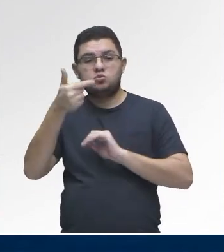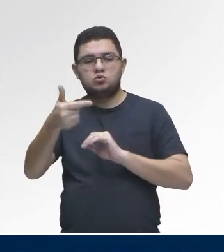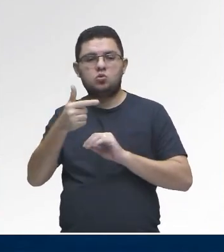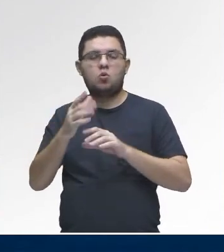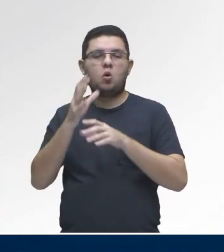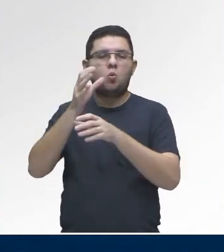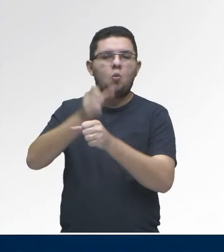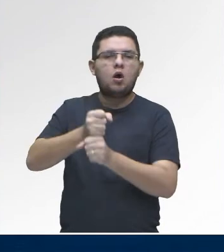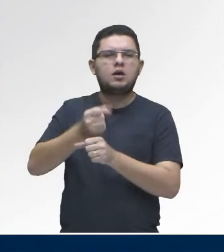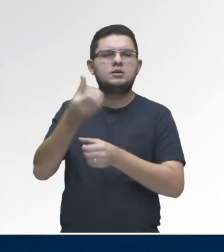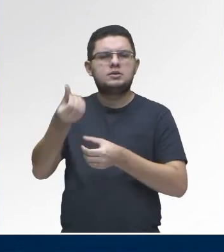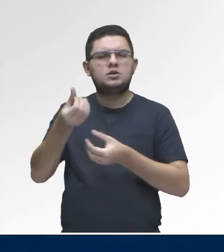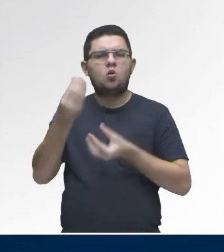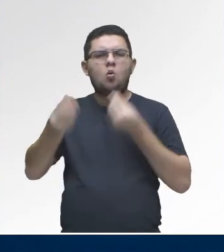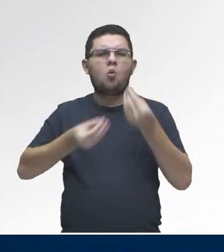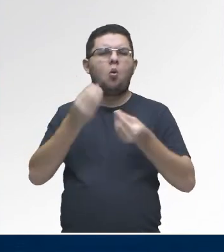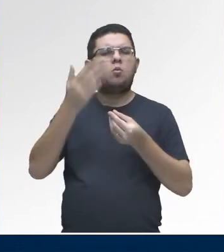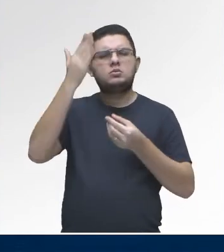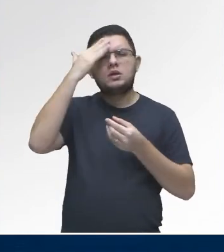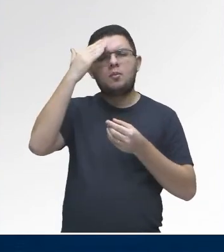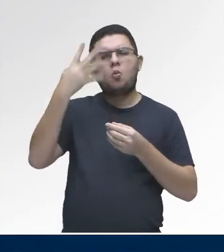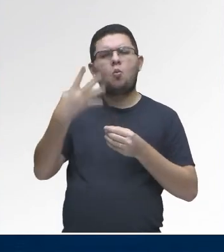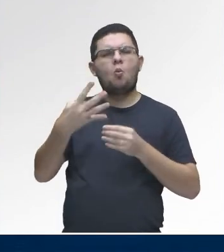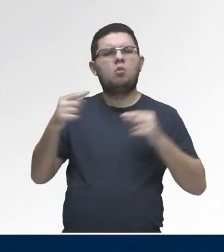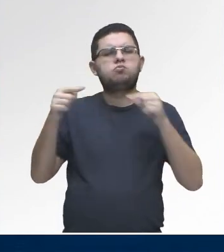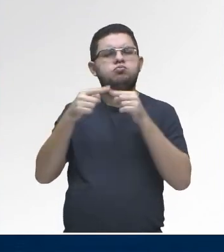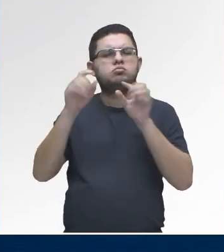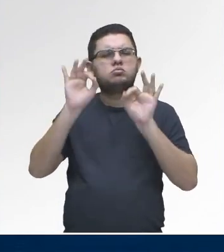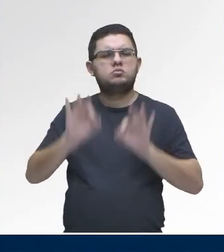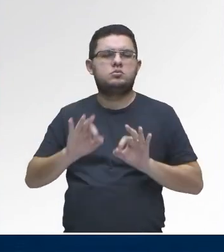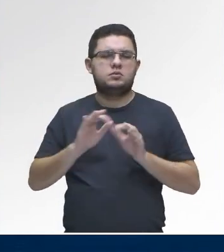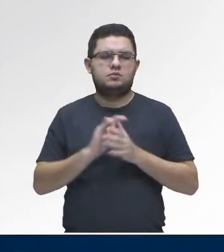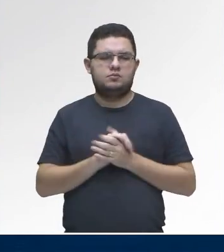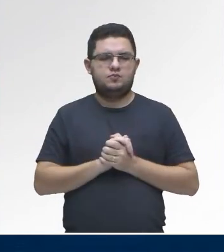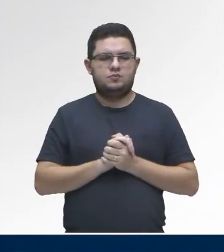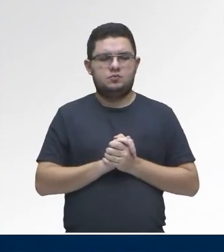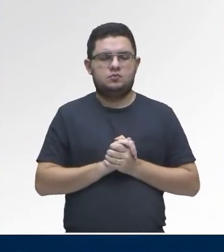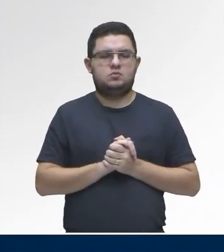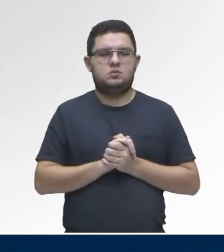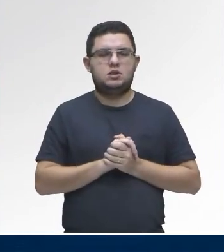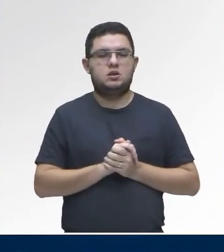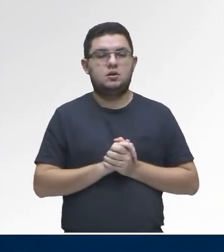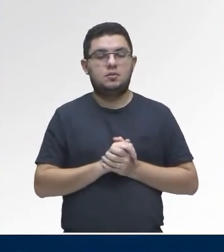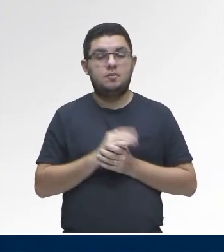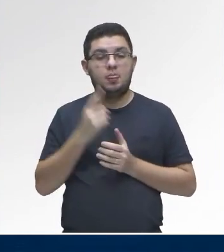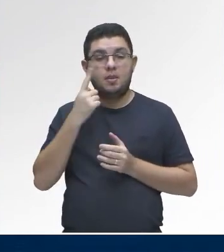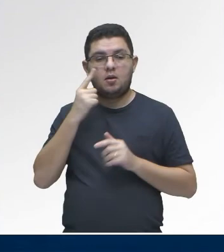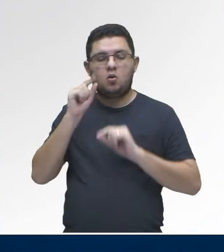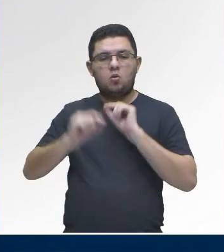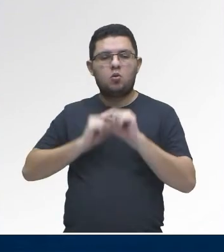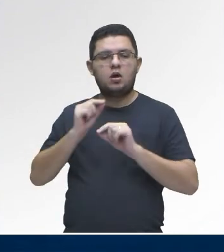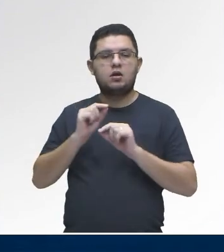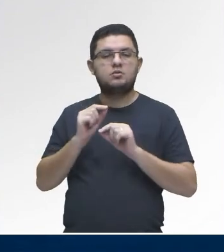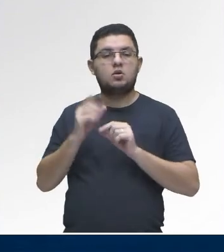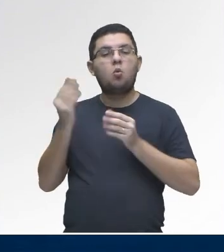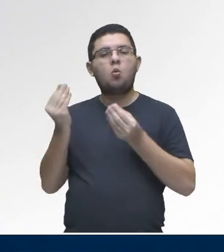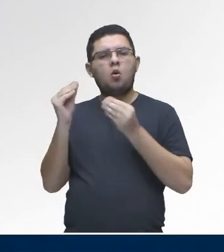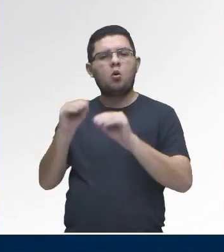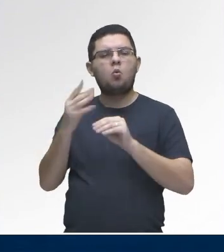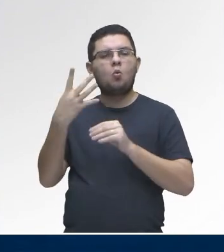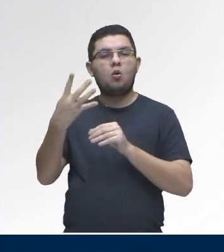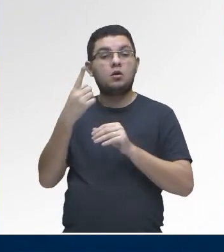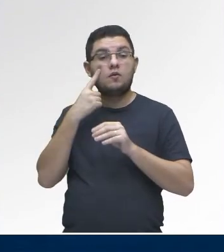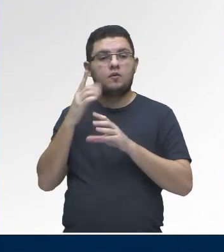a solução ou a raiz dessa equação? Você resolve uma equação e chega em um resultado. Como é que a gente vai saber